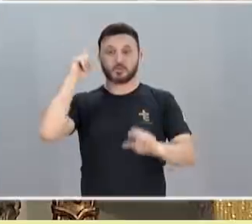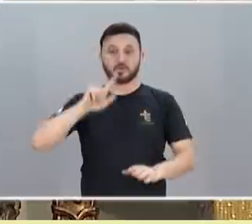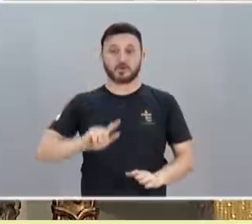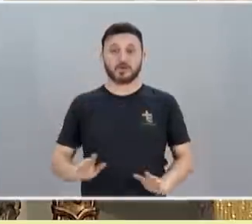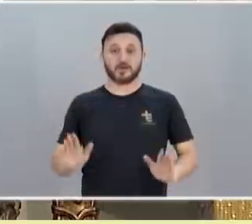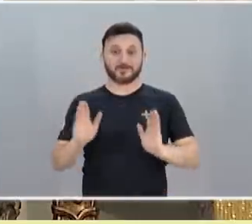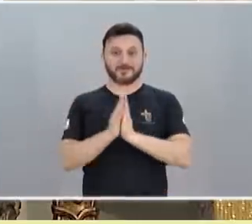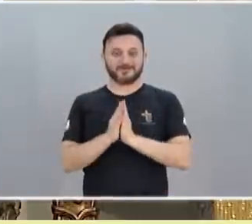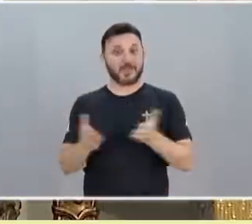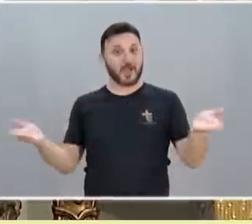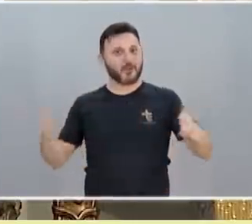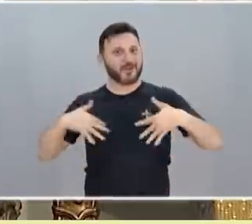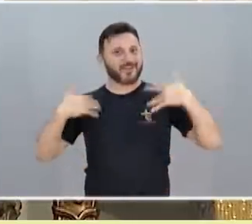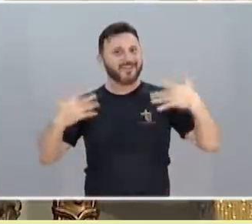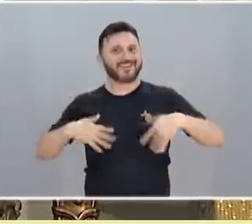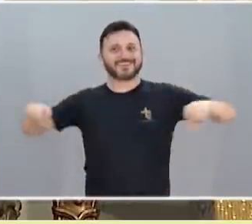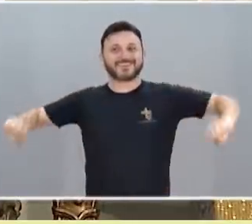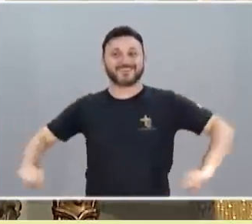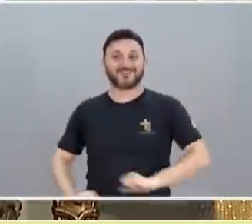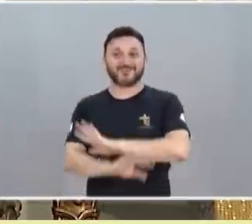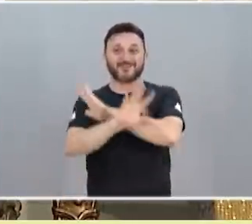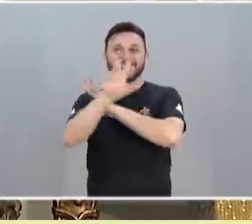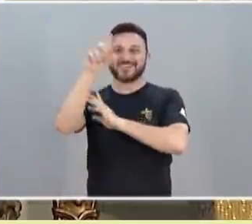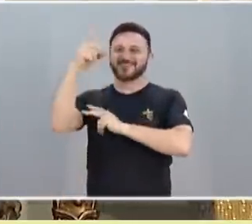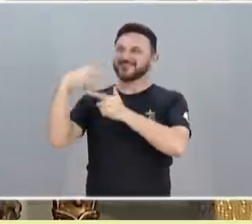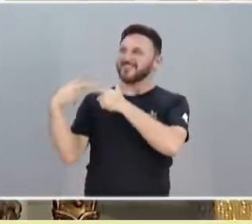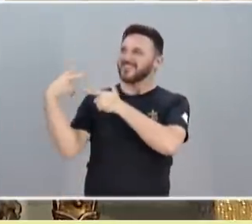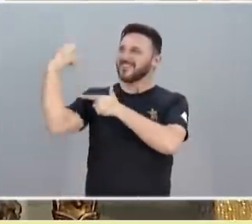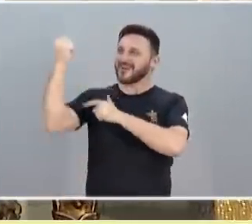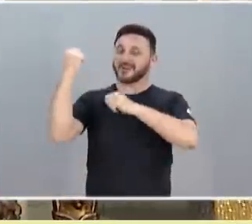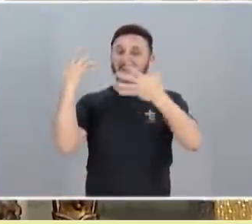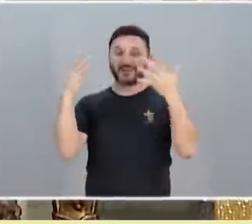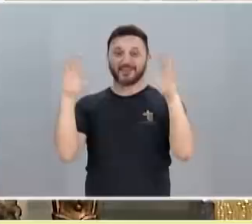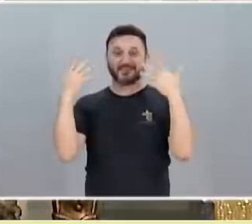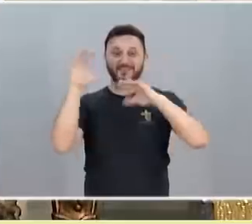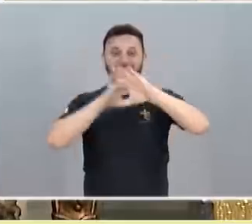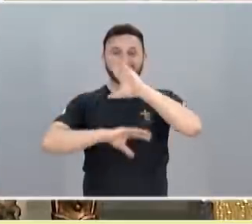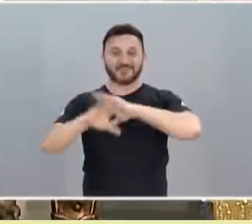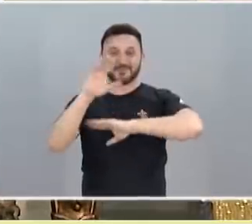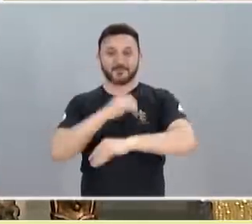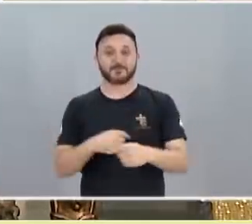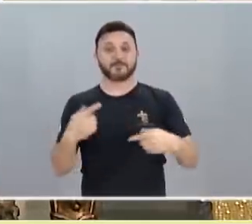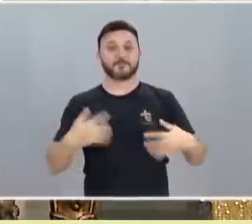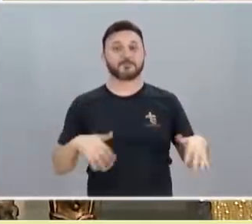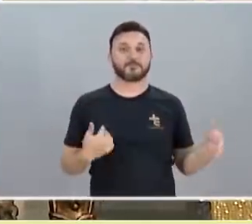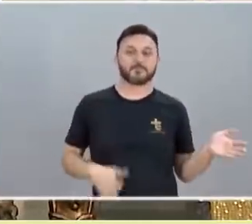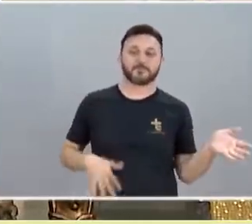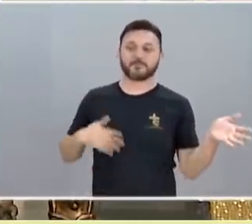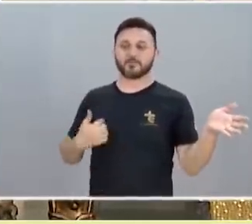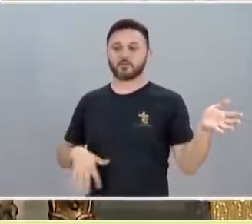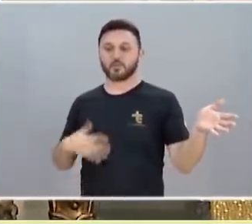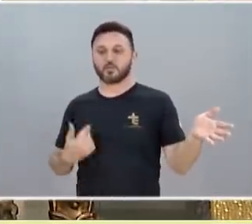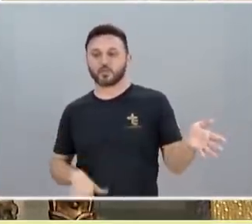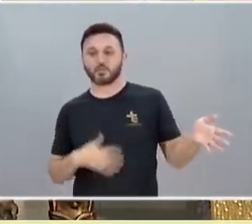Amém. Glorifiquemos a Deus na alegria de um Deus vitorioso, cantando nas